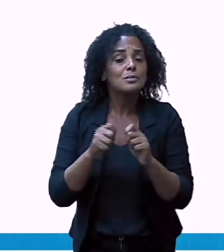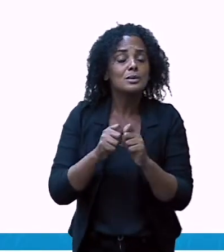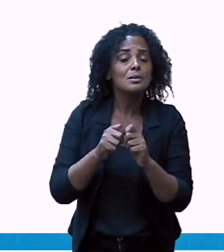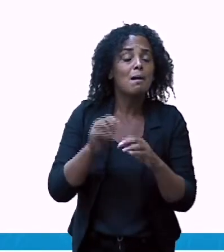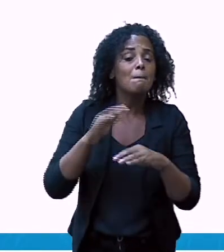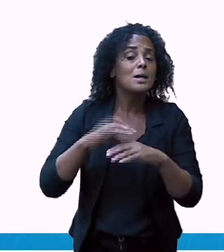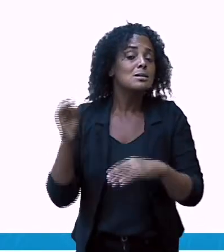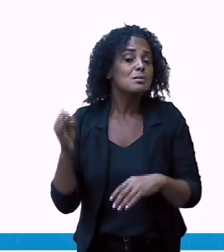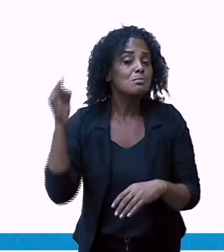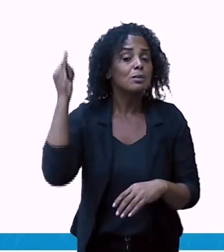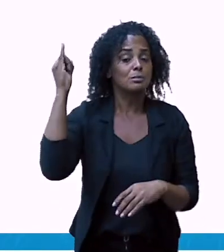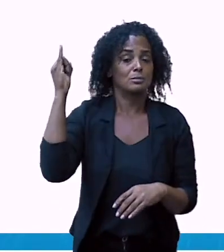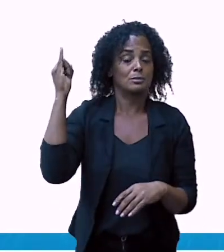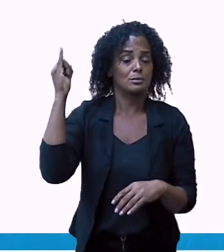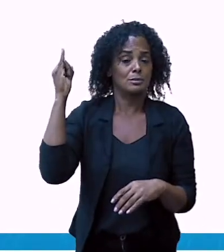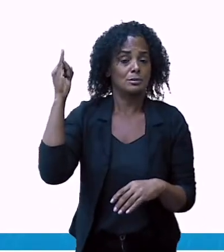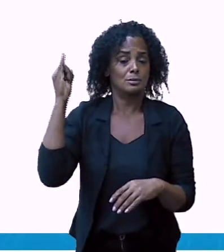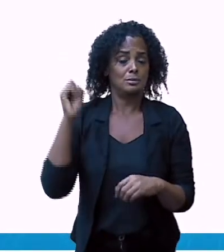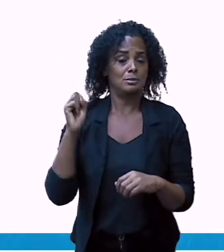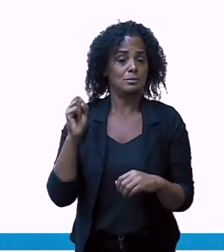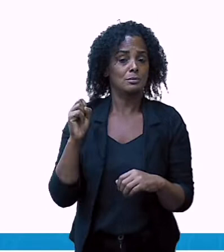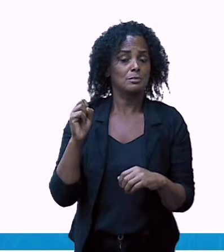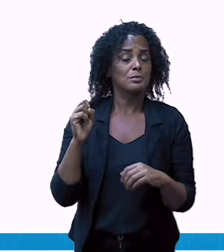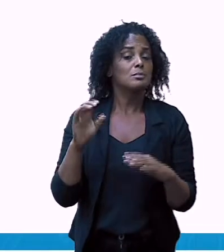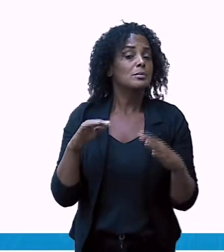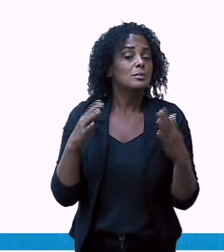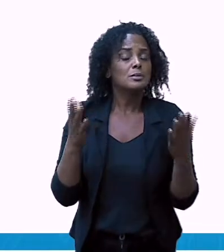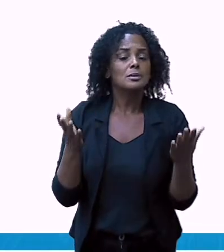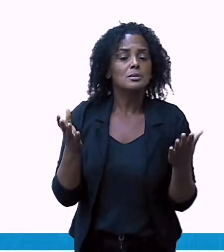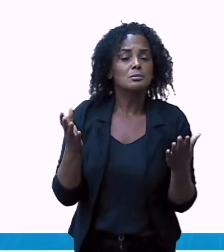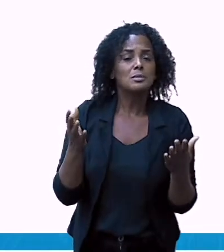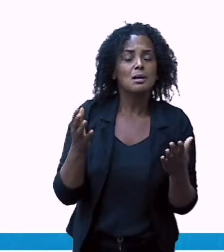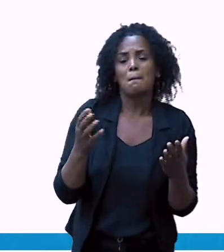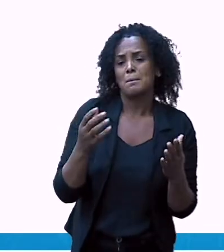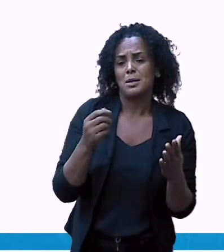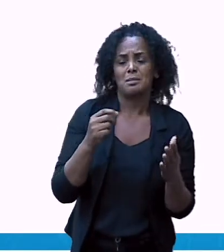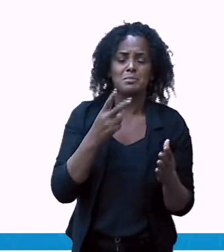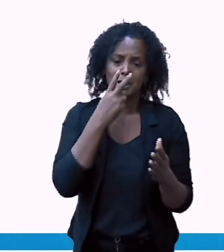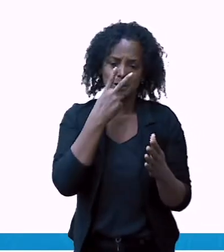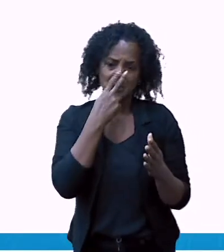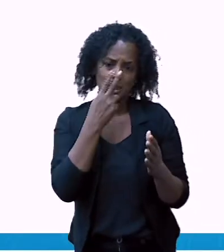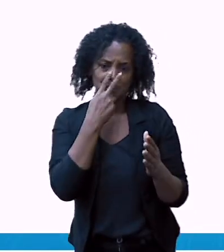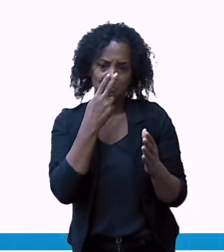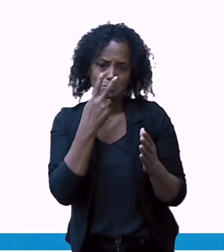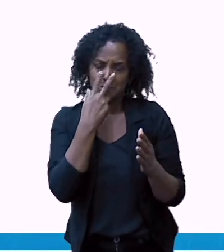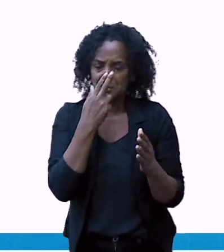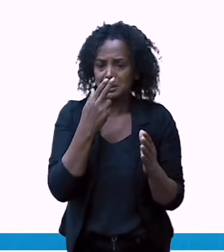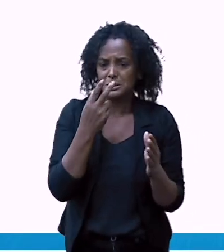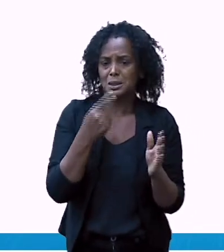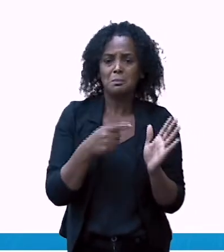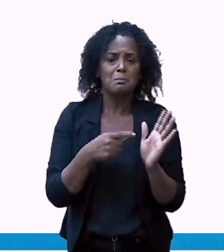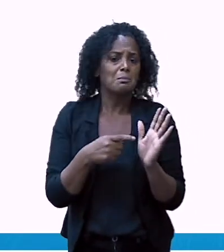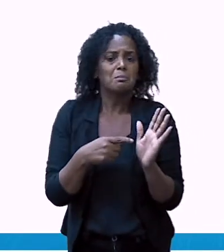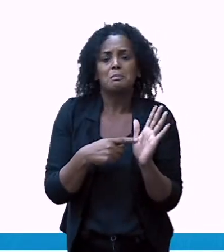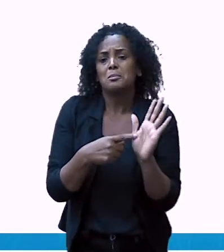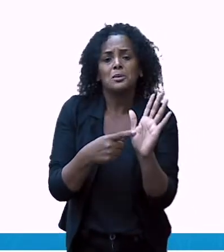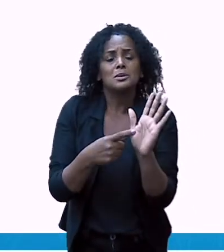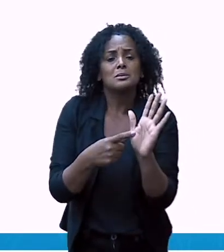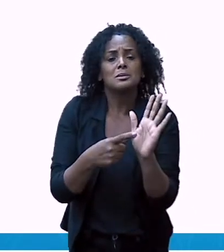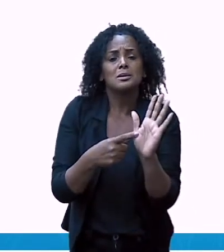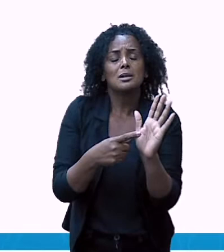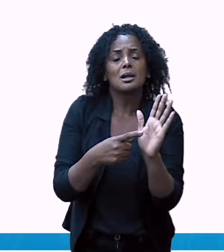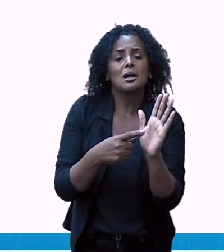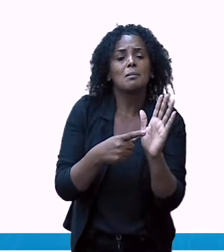naquele momento para a resolução do cálculo. Então, se aparecer uma expressão numérica com todas as operações, resolva